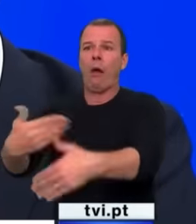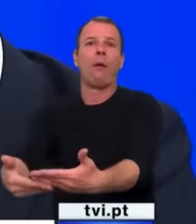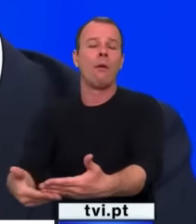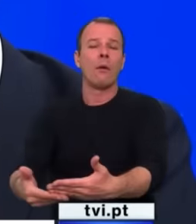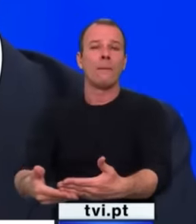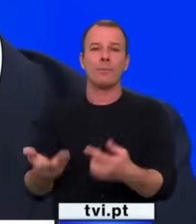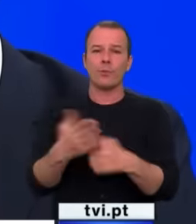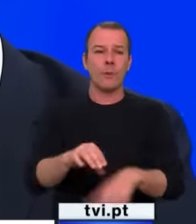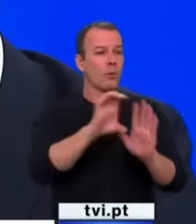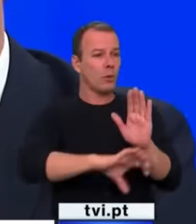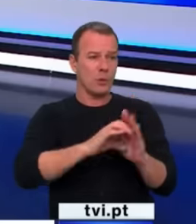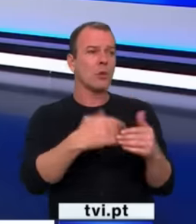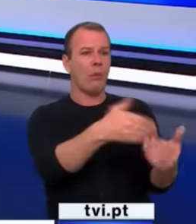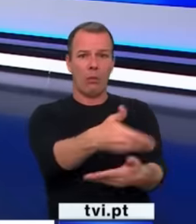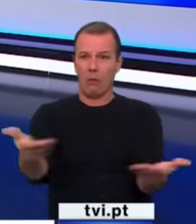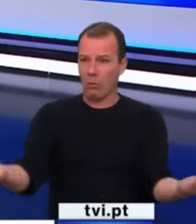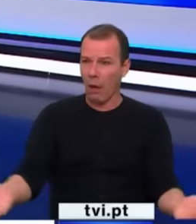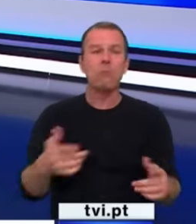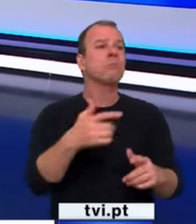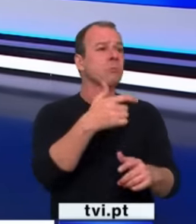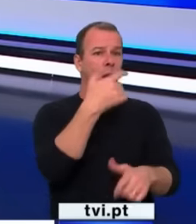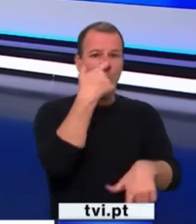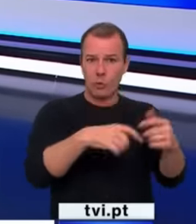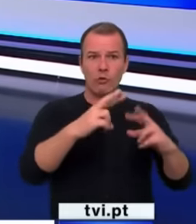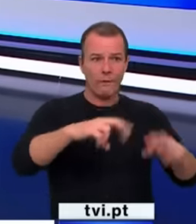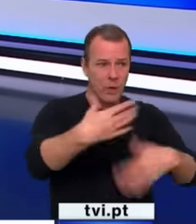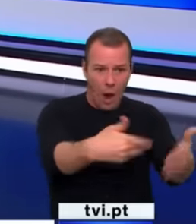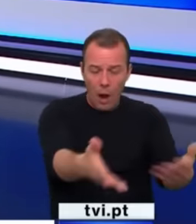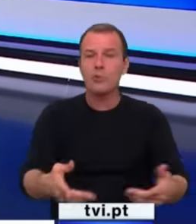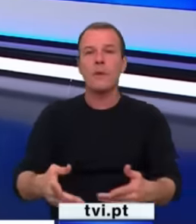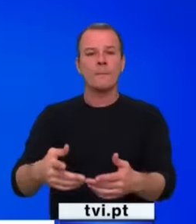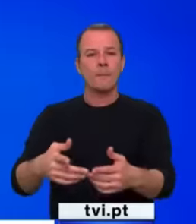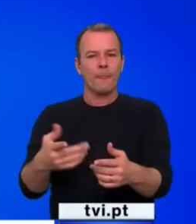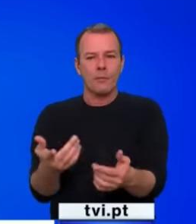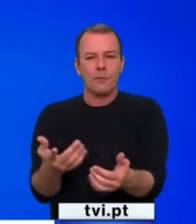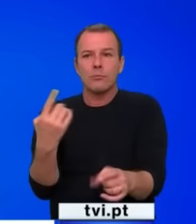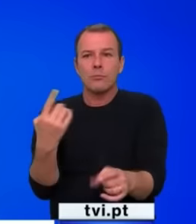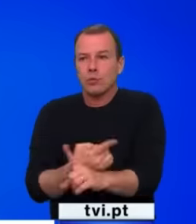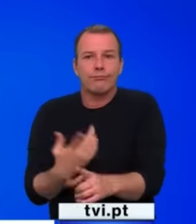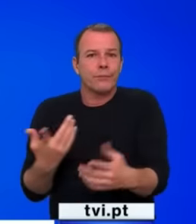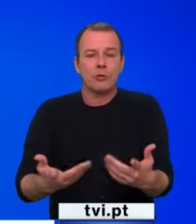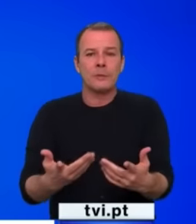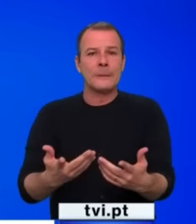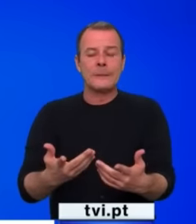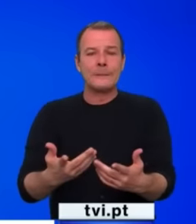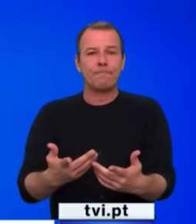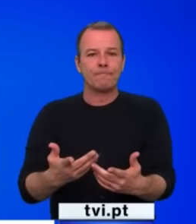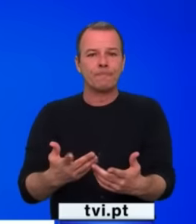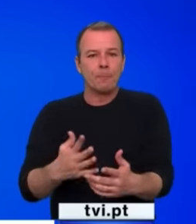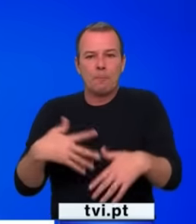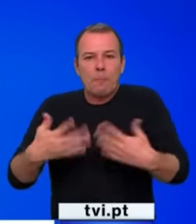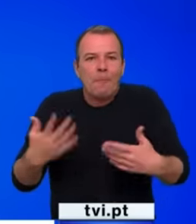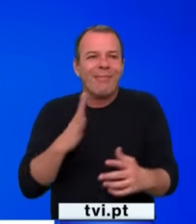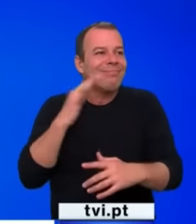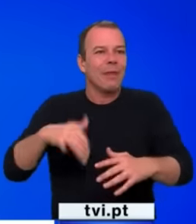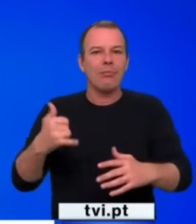faz a investigação, dando condições à, à justiça, digitalizando onde for possível, conseguirmos